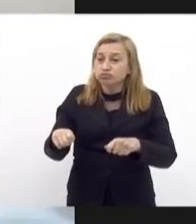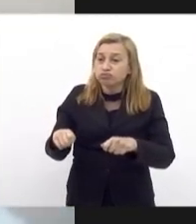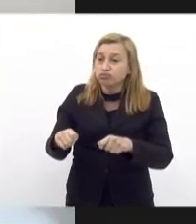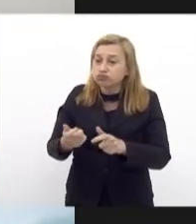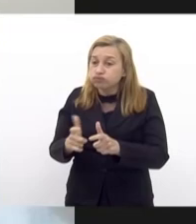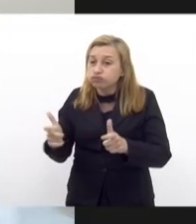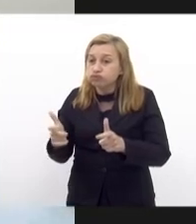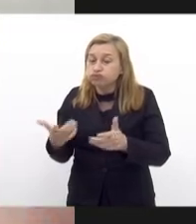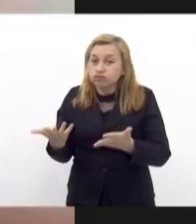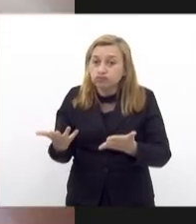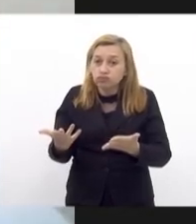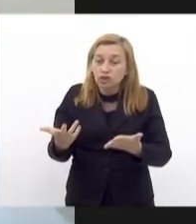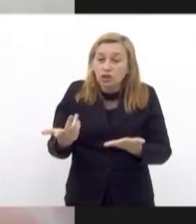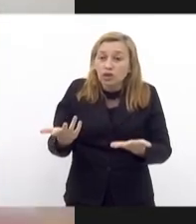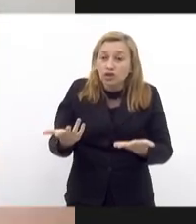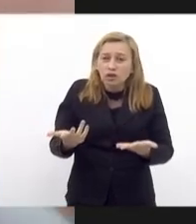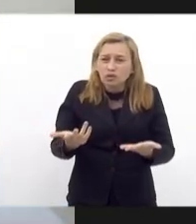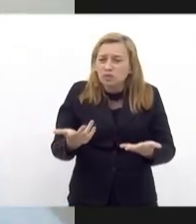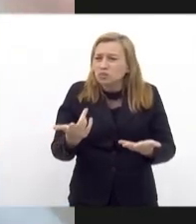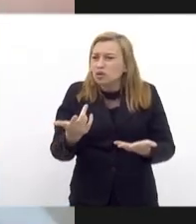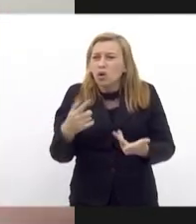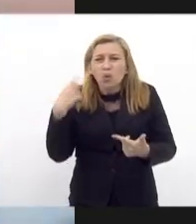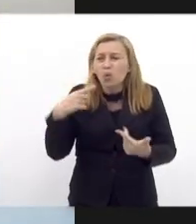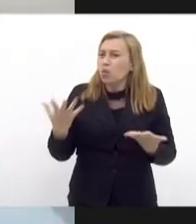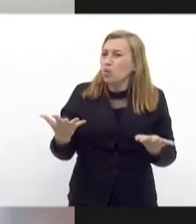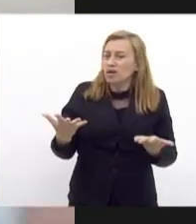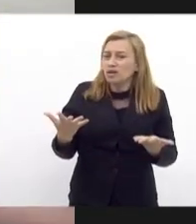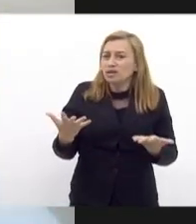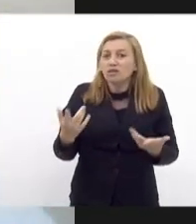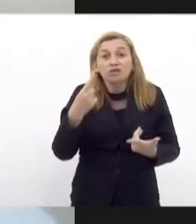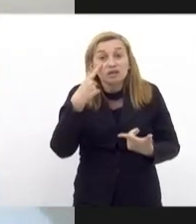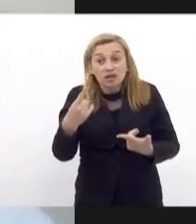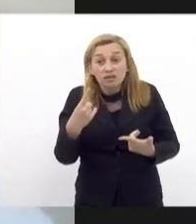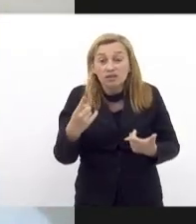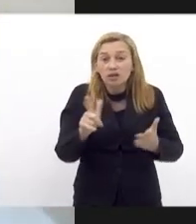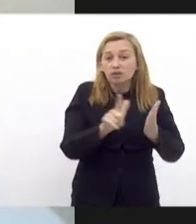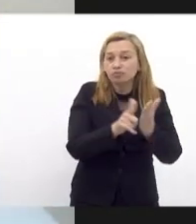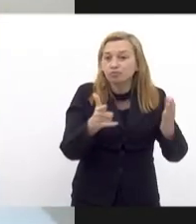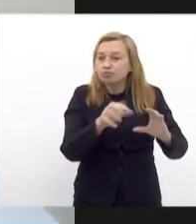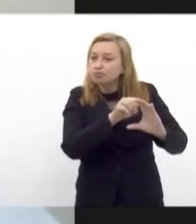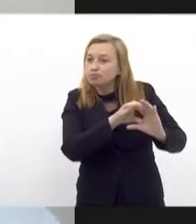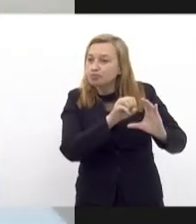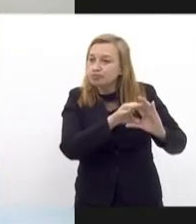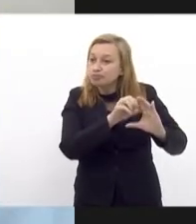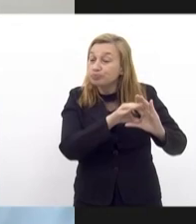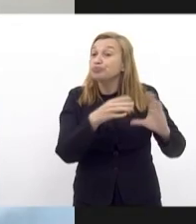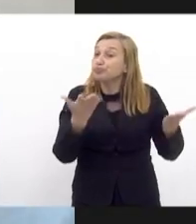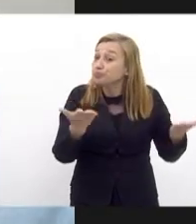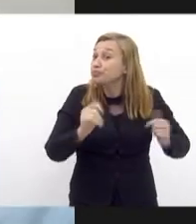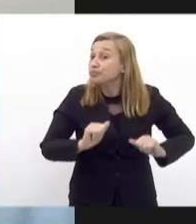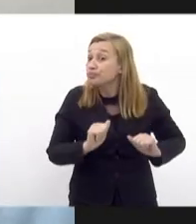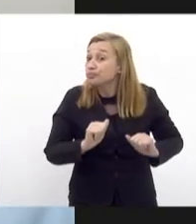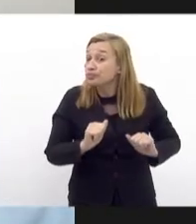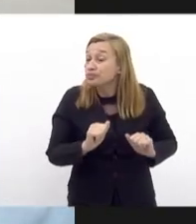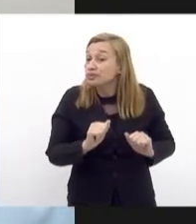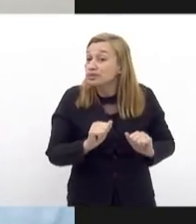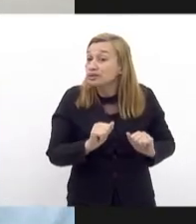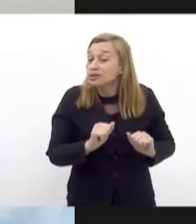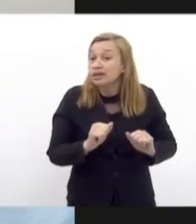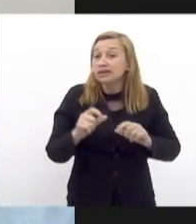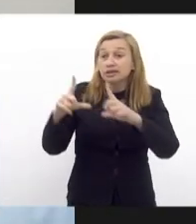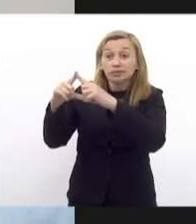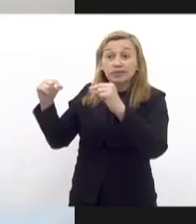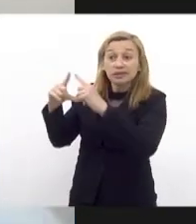capacidade subutilizada. Isso é um absurdo. Isso é uma loucura. Aí você vê a matéria no Globo. Quem é que vê a matéria? A matéria é feita em sucursal de